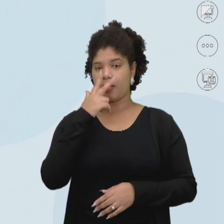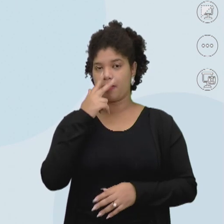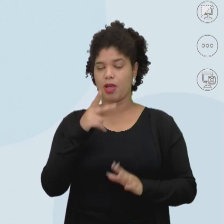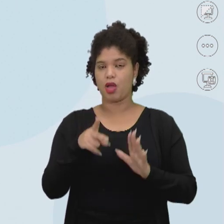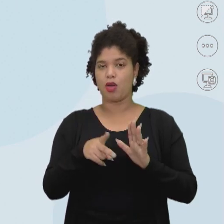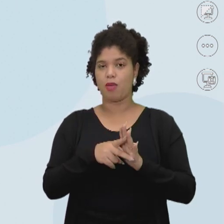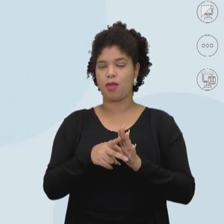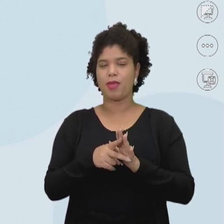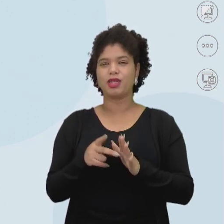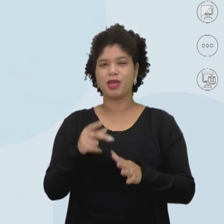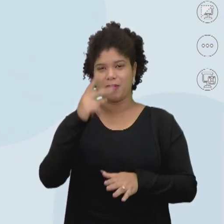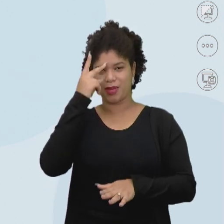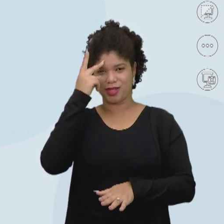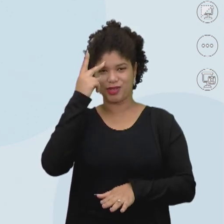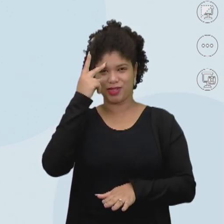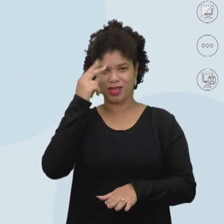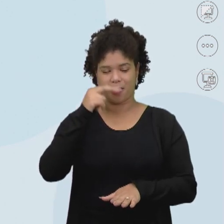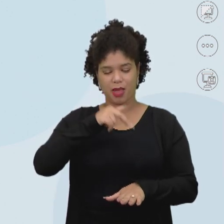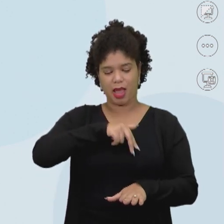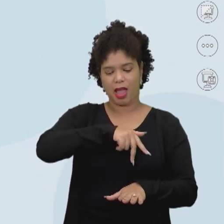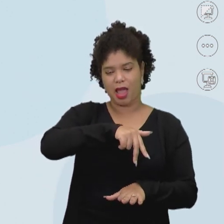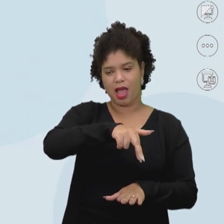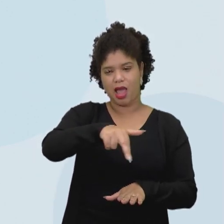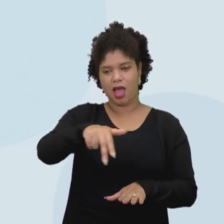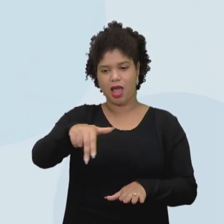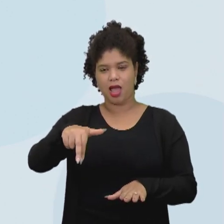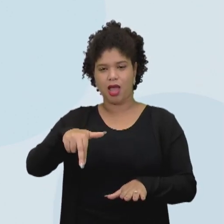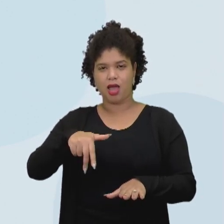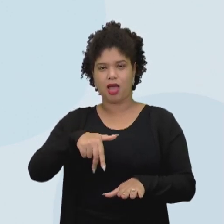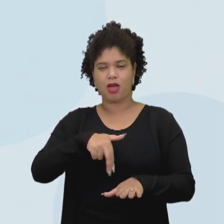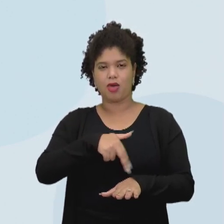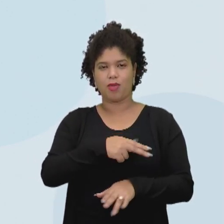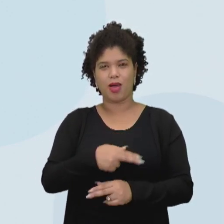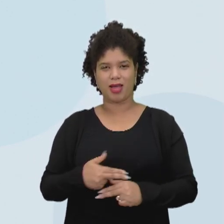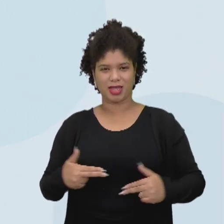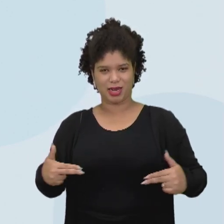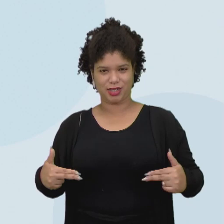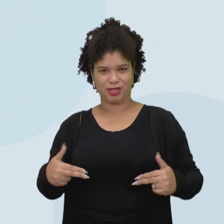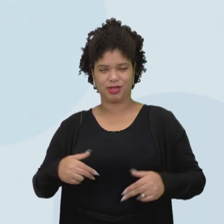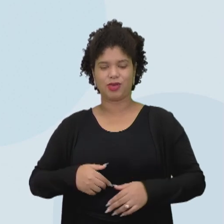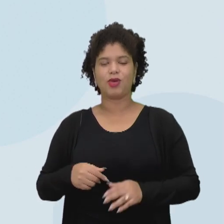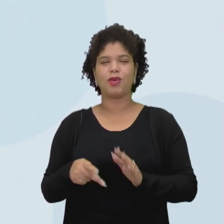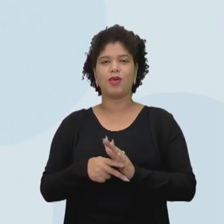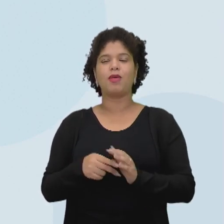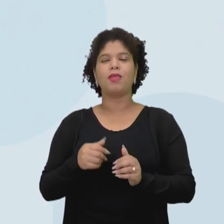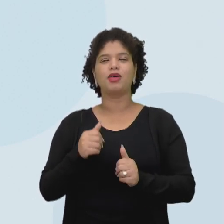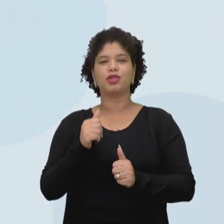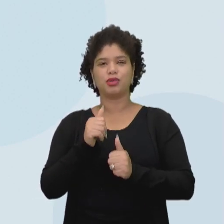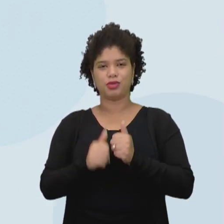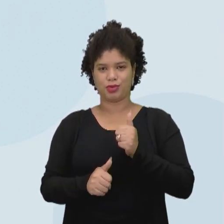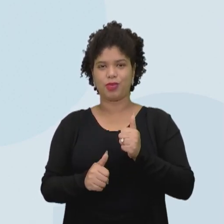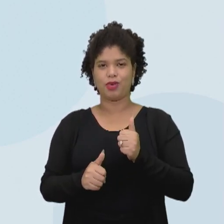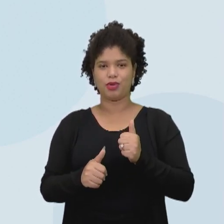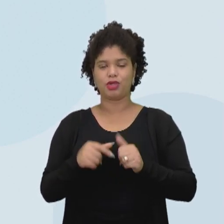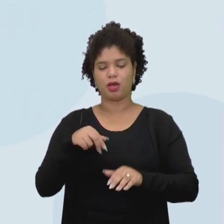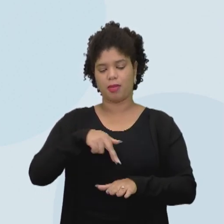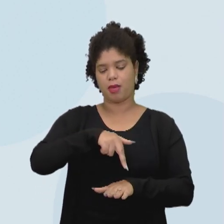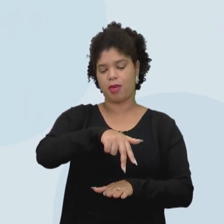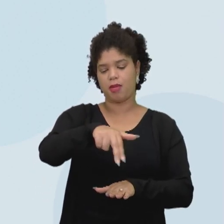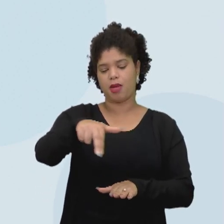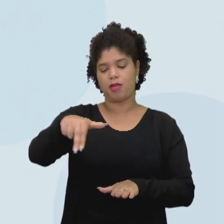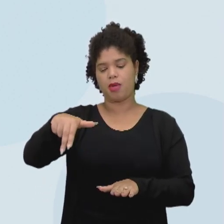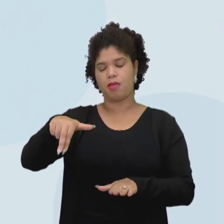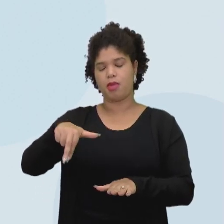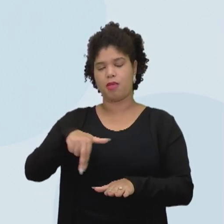atletismo. Ah, então é uma pista que vem com uma parte reta, depois faz uma curva, vem reto de novo, uma curva. Ah, interessante.